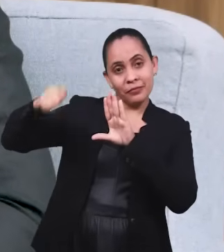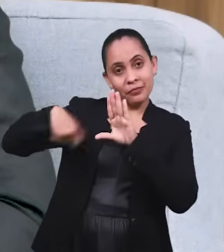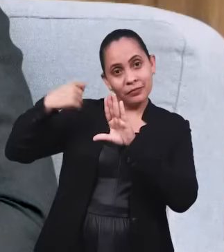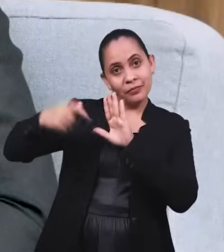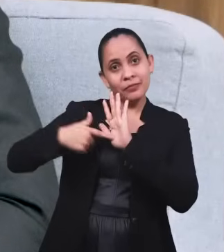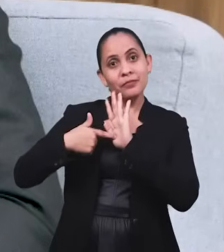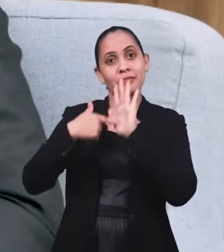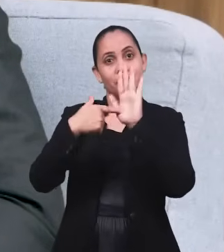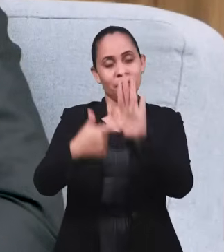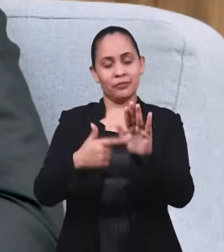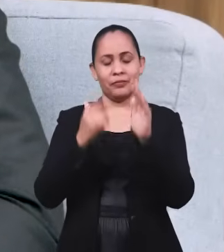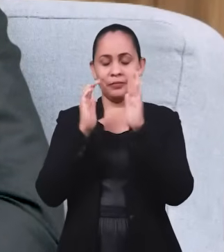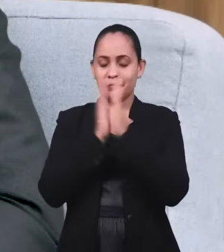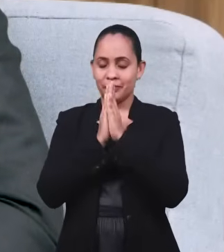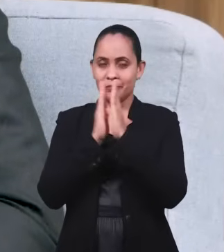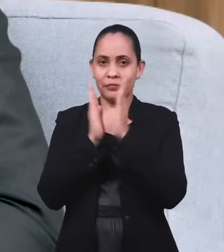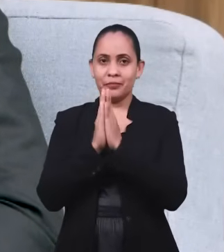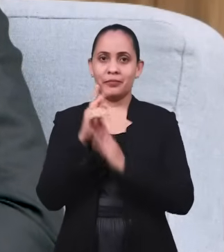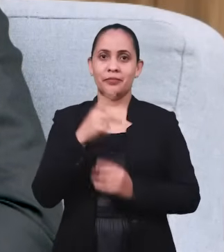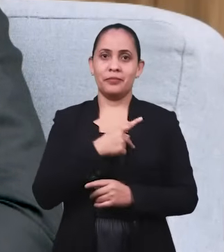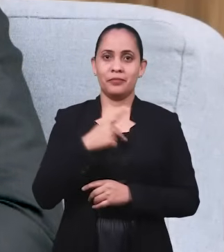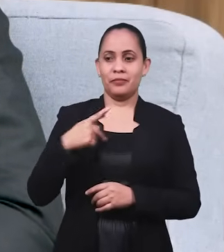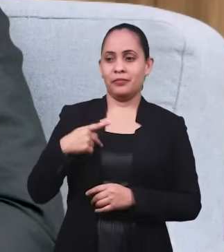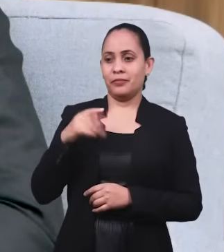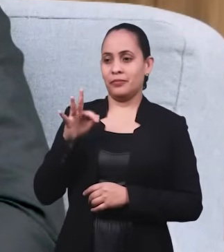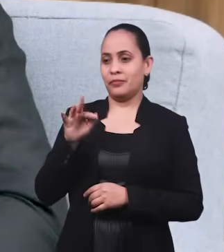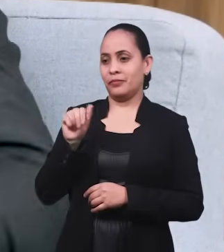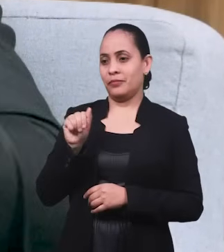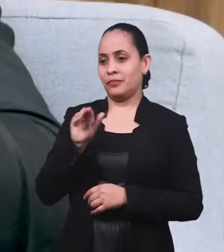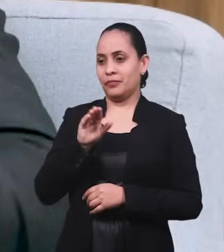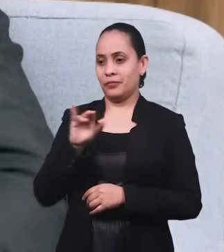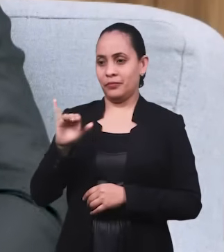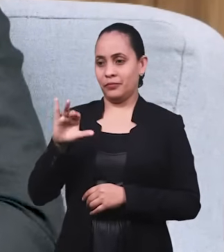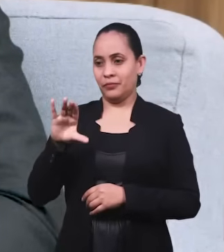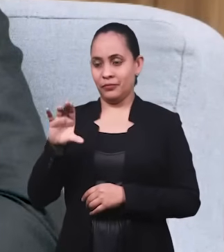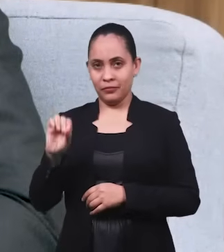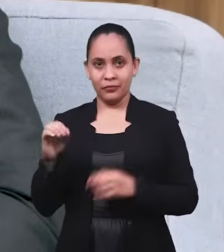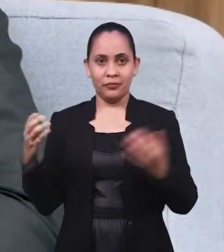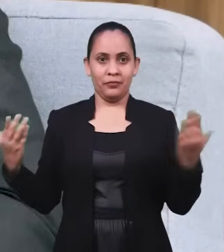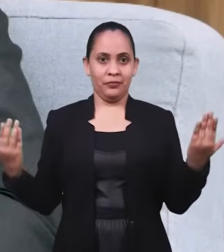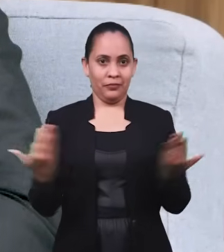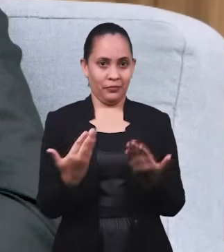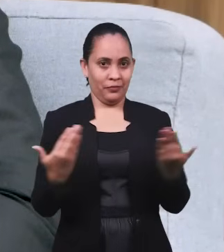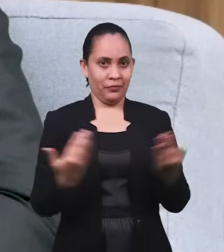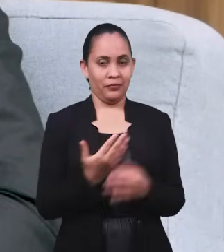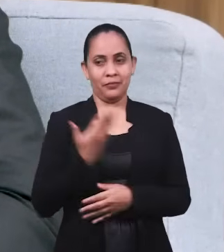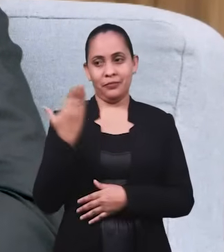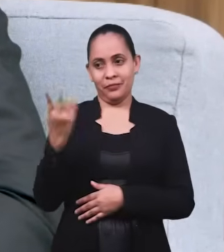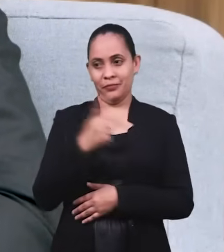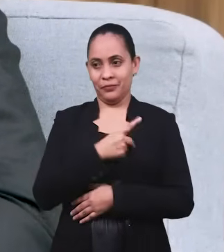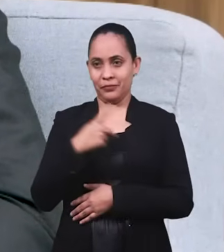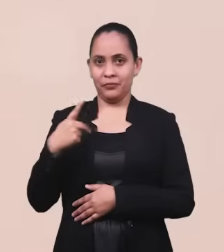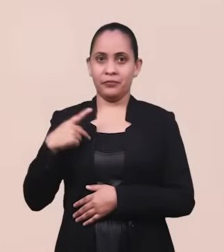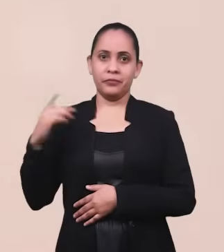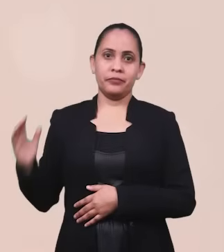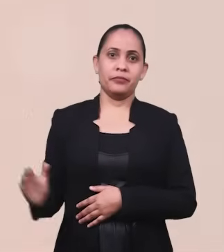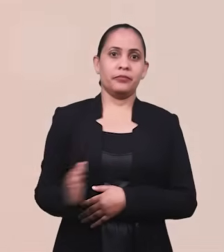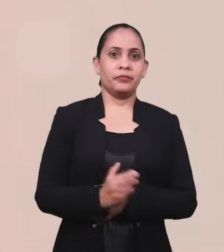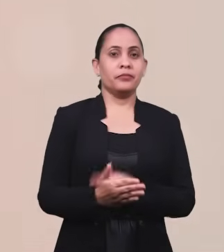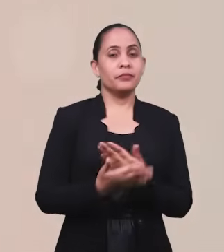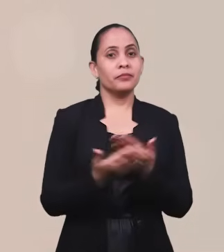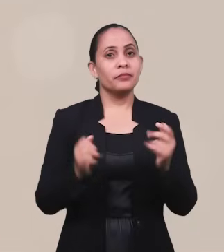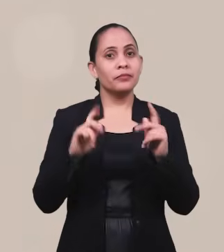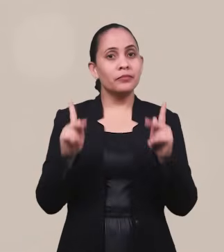pouco a respeito da oração. Pastor Fábio Polonini. Vamos ouvir aqui o nosso querido pastor. A